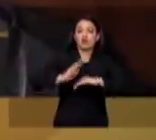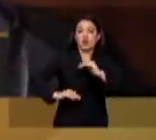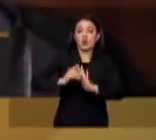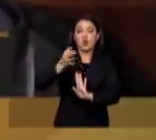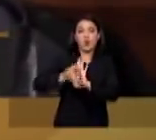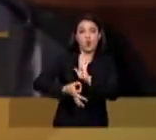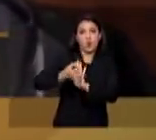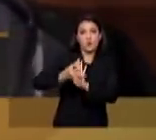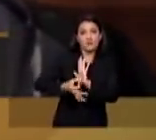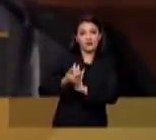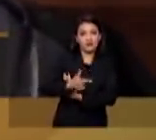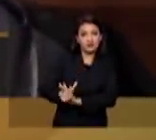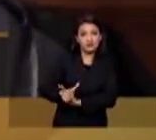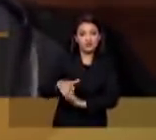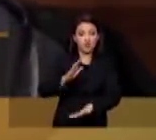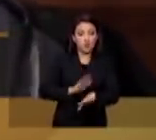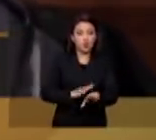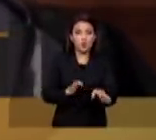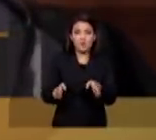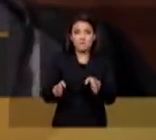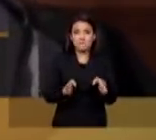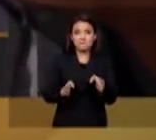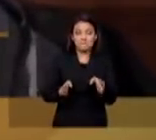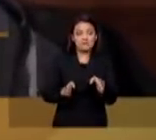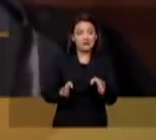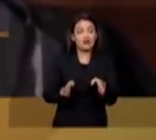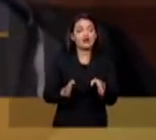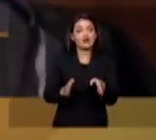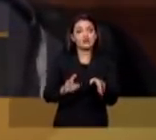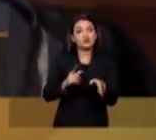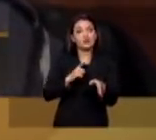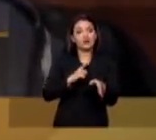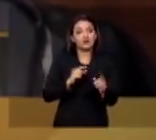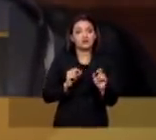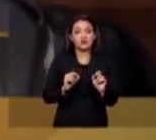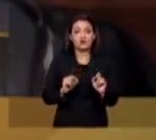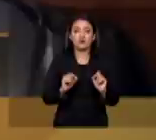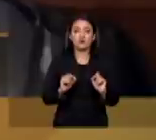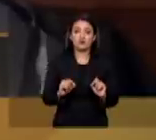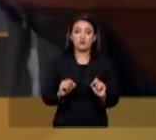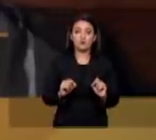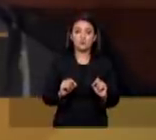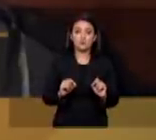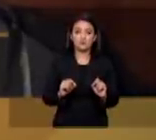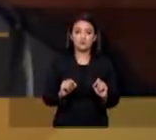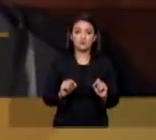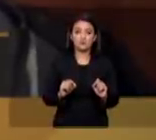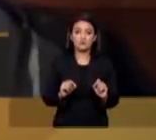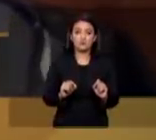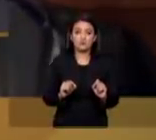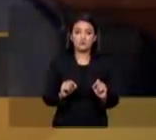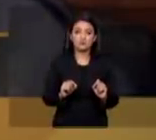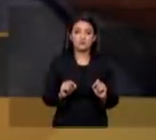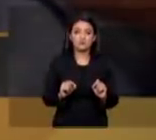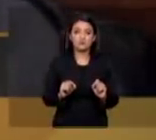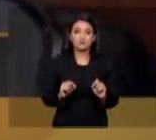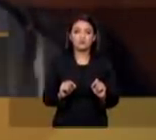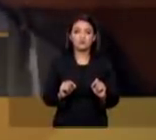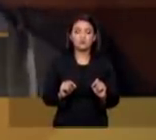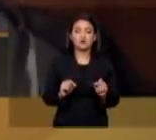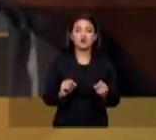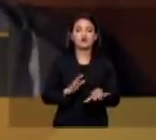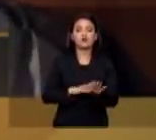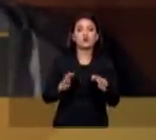no prazo da respectiva manifestação em que instado a se pronunciar